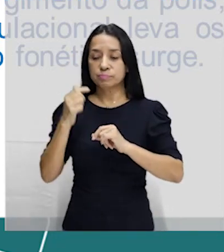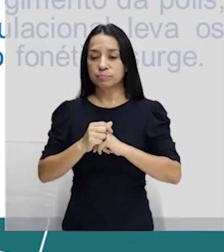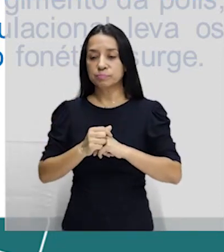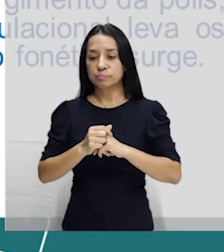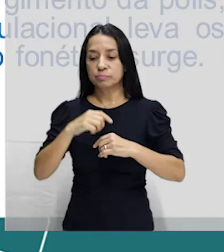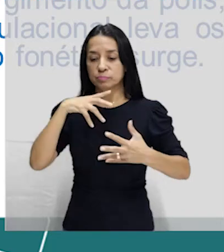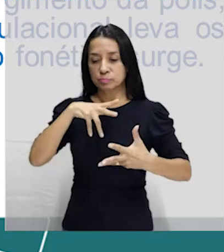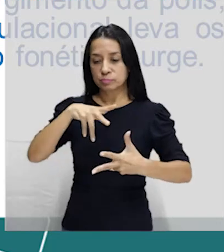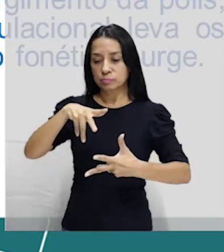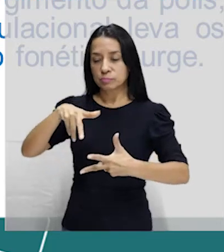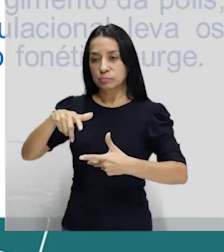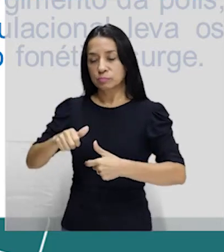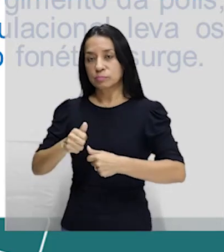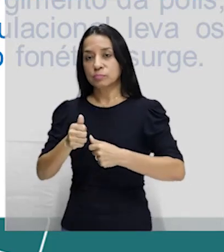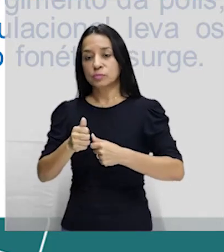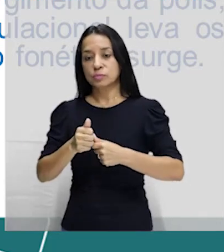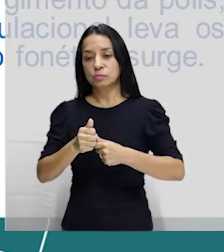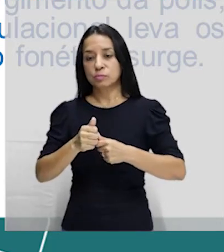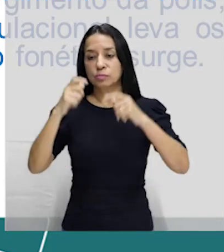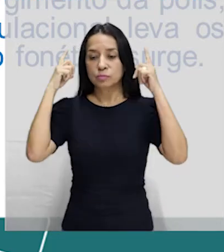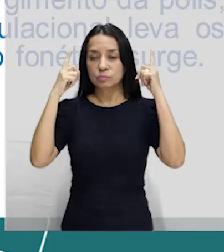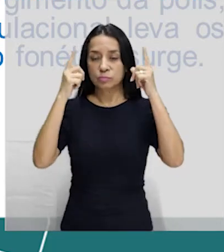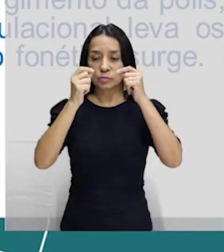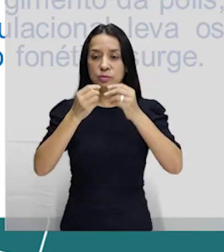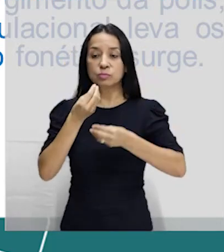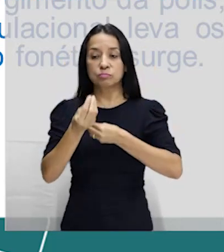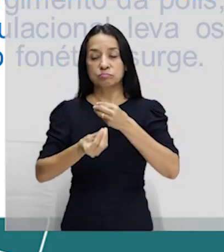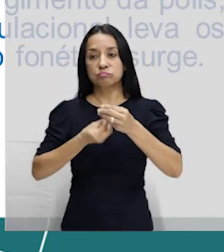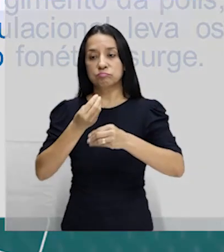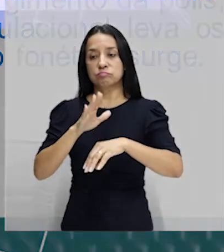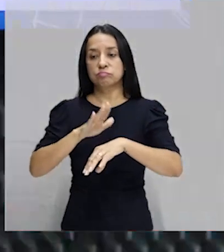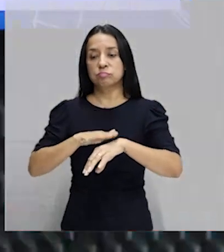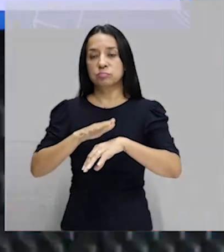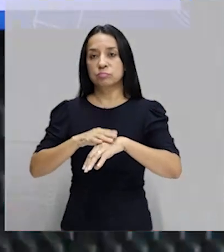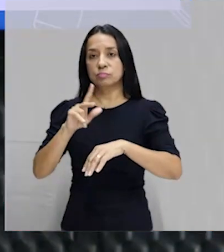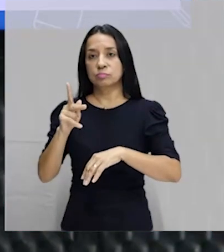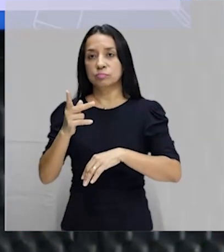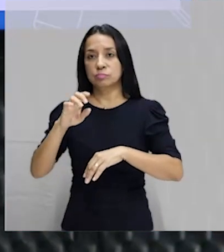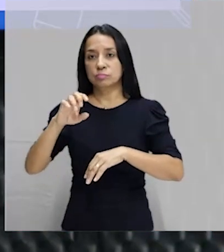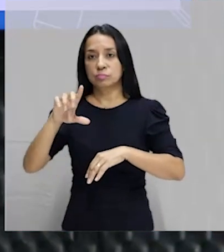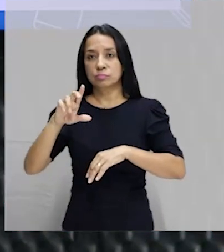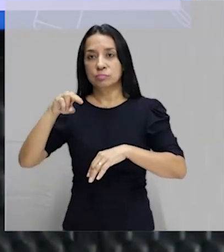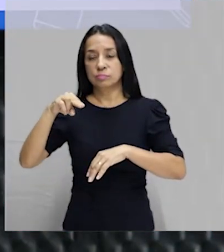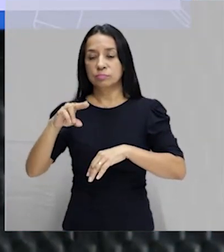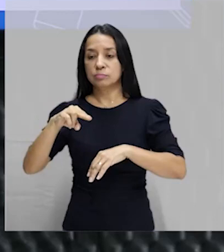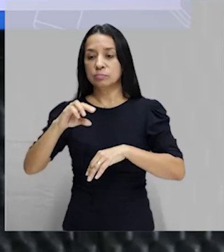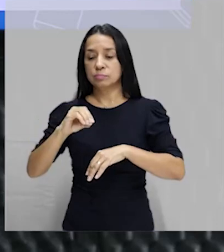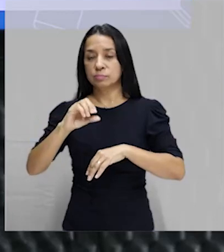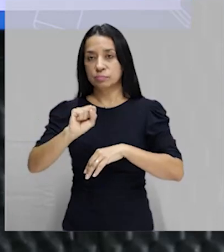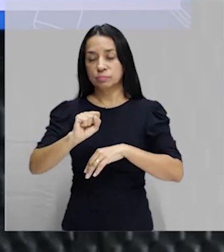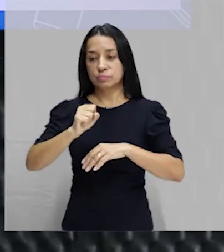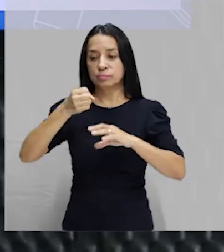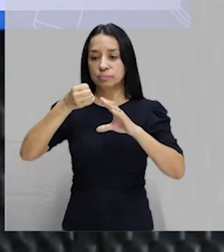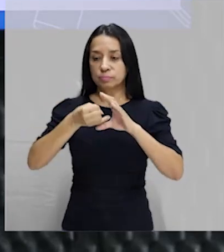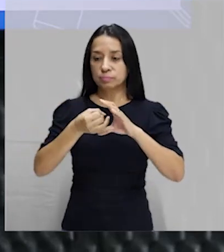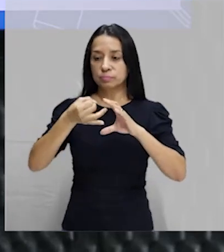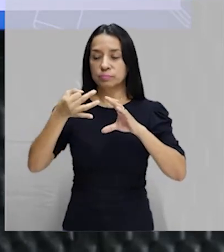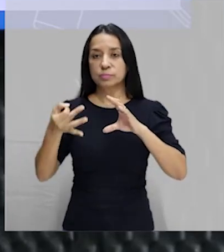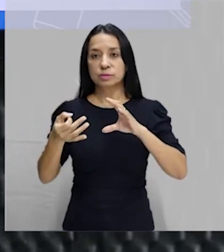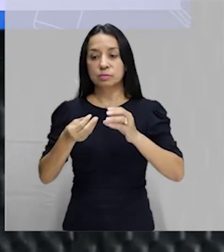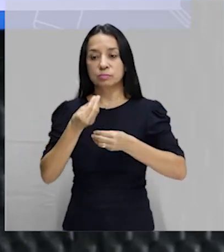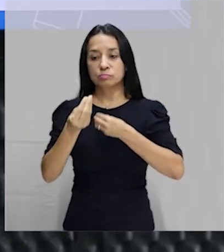Esse mundo dos helenos, como os gregos eram chamados, os gregos eram caracterizados